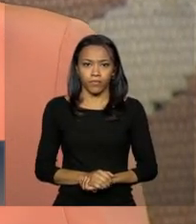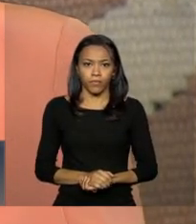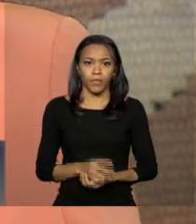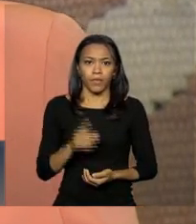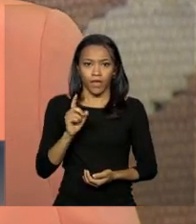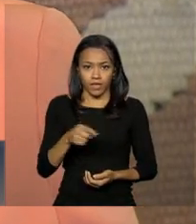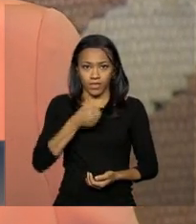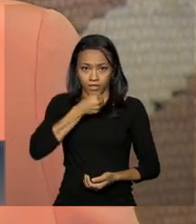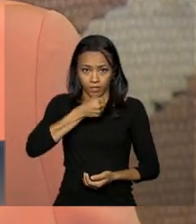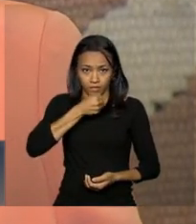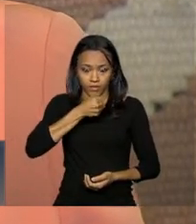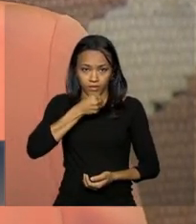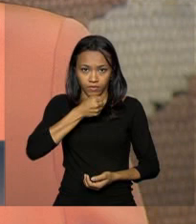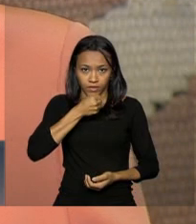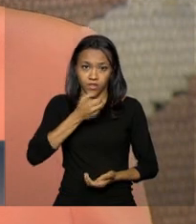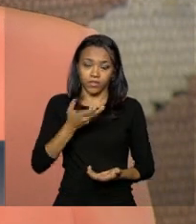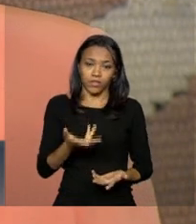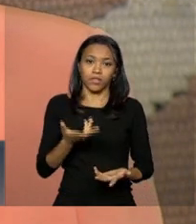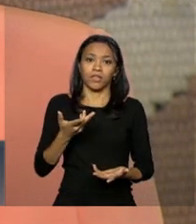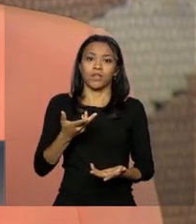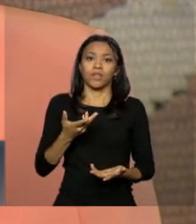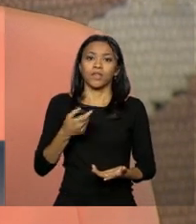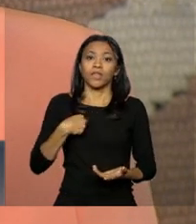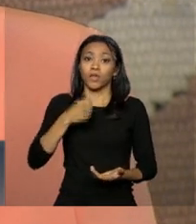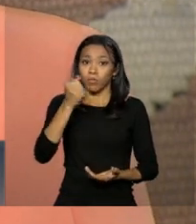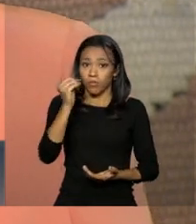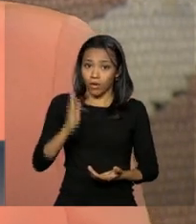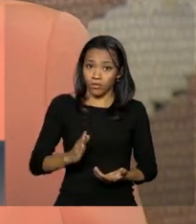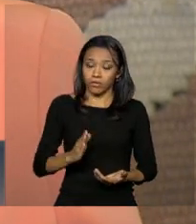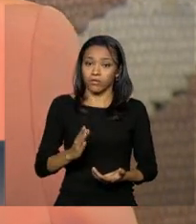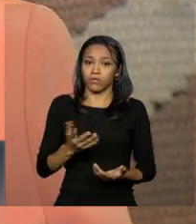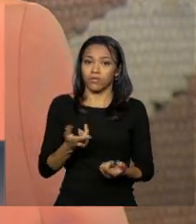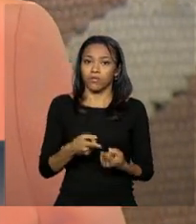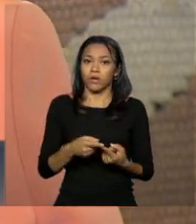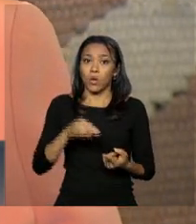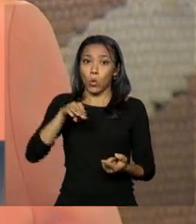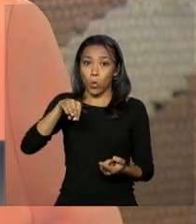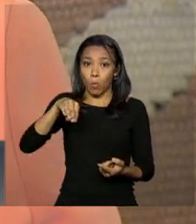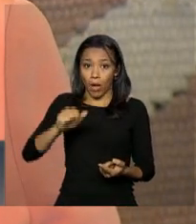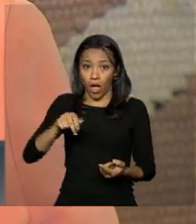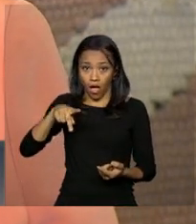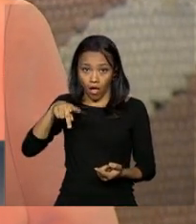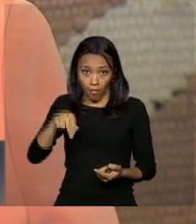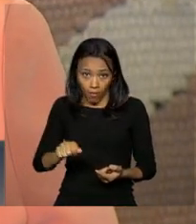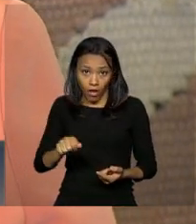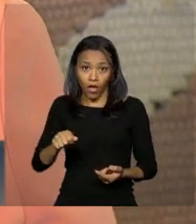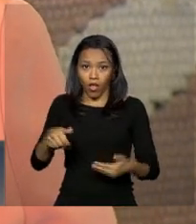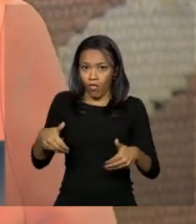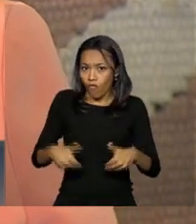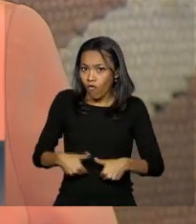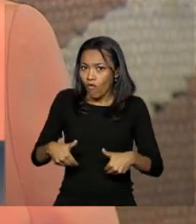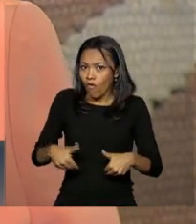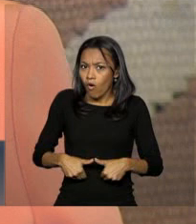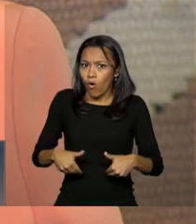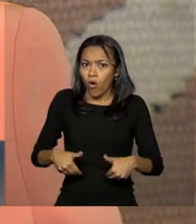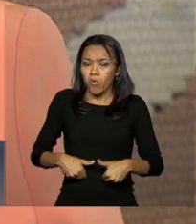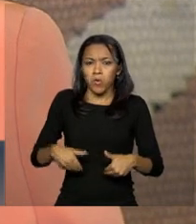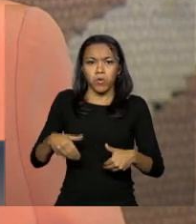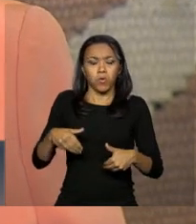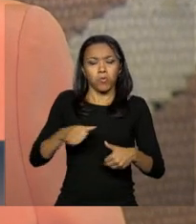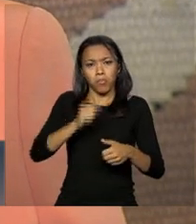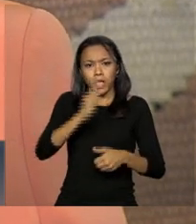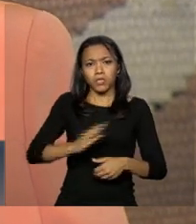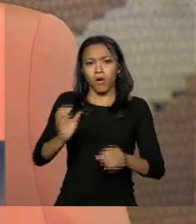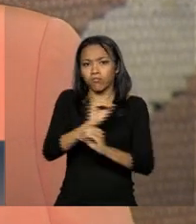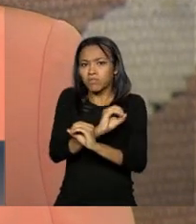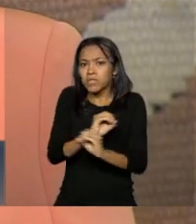entrevista coletiva que o Brasil desapareceu do mapa em 2014, ou seja, o mapa da fome no mundo. E